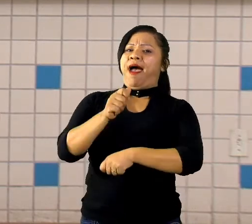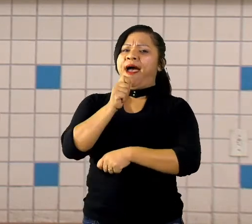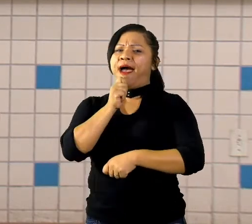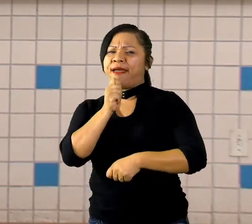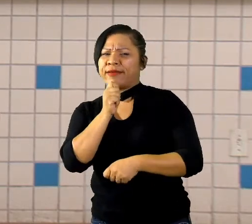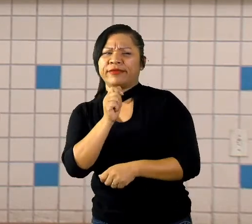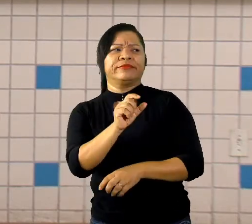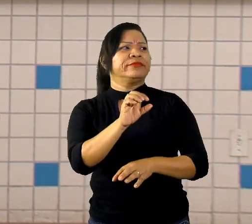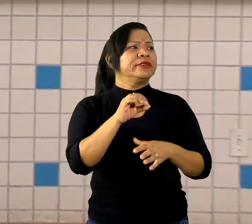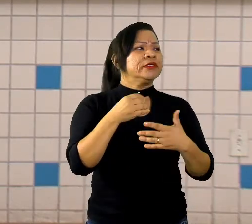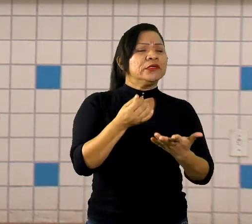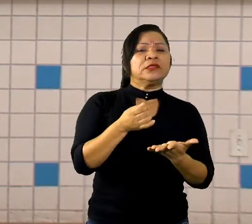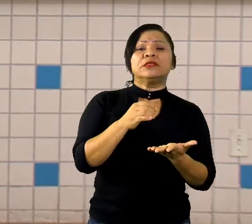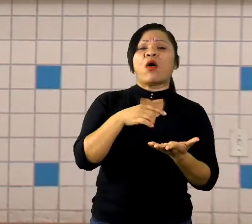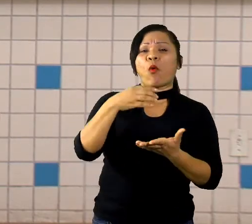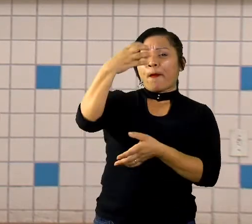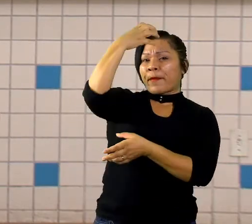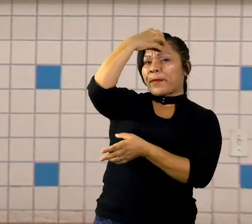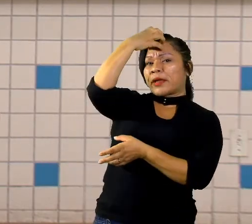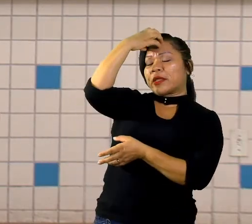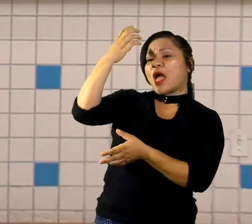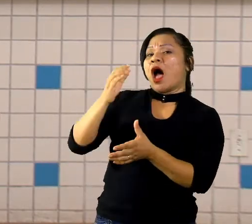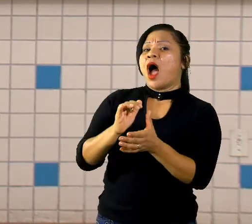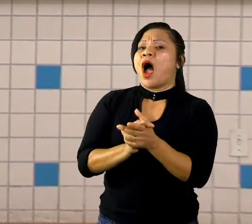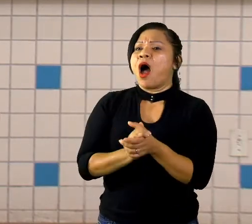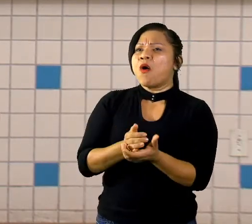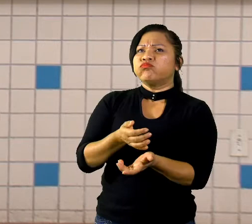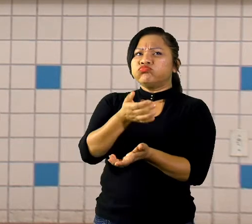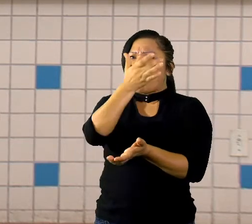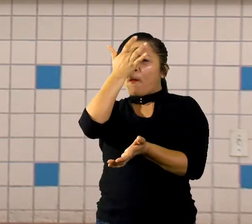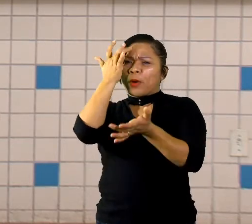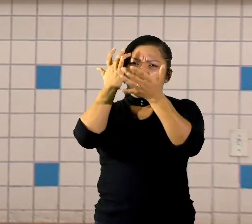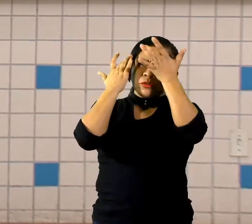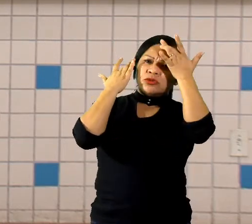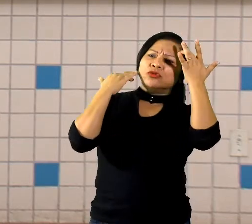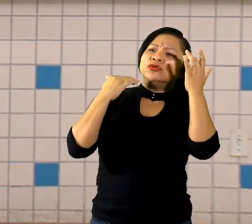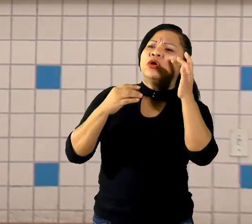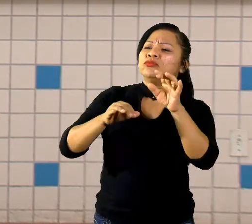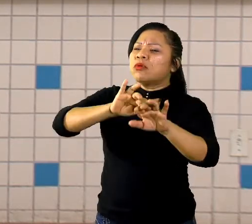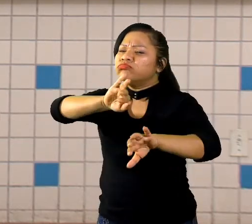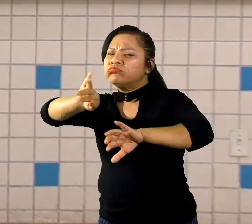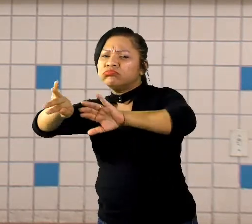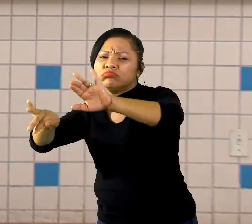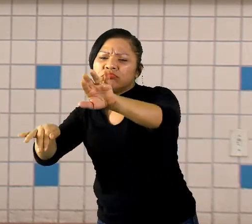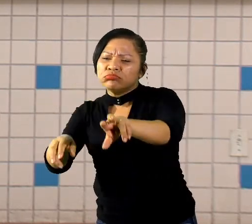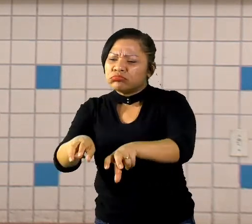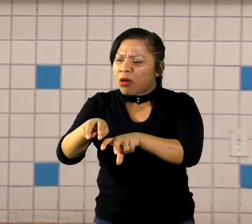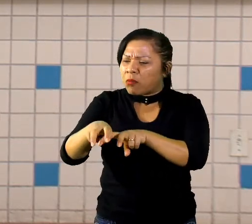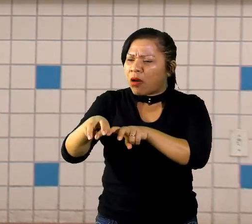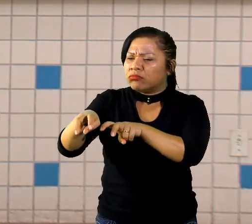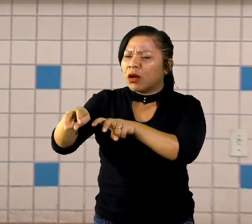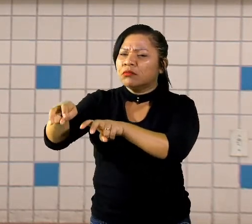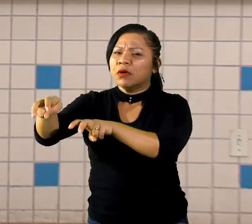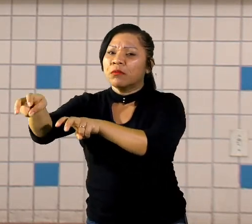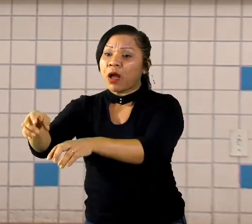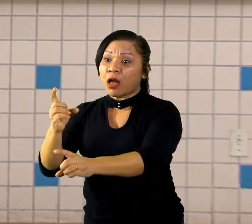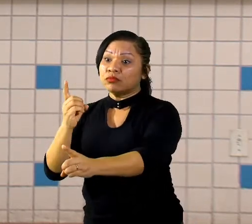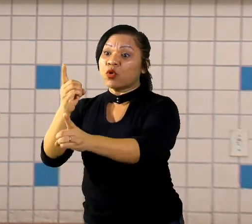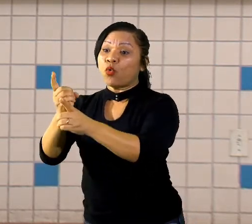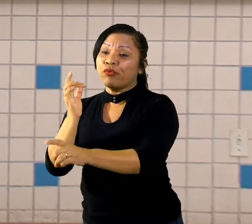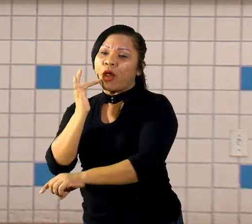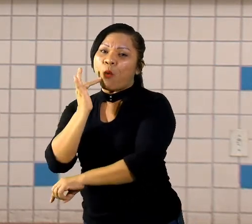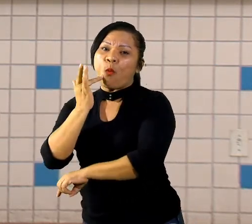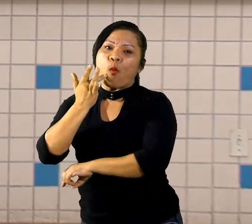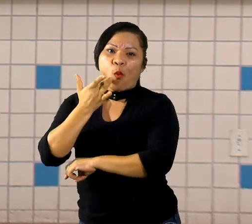alguns desbravadores estavam migrando pela região afora, encontraram ouro